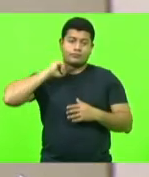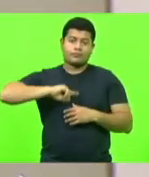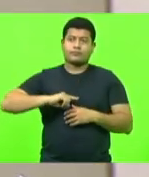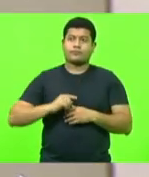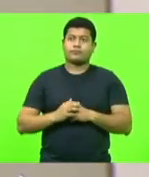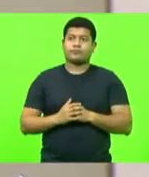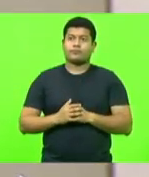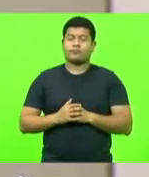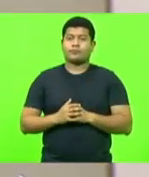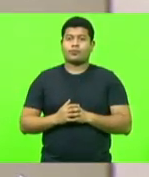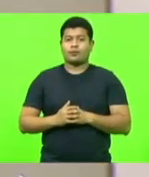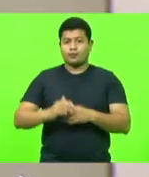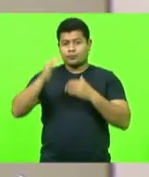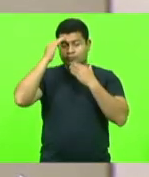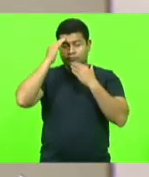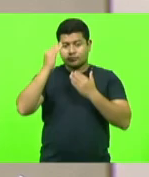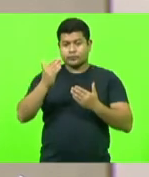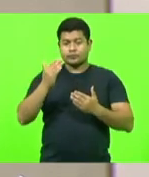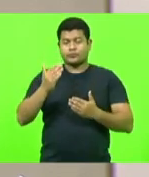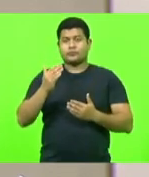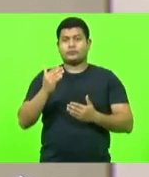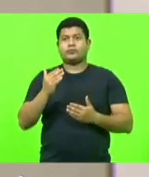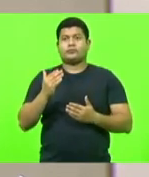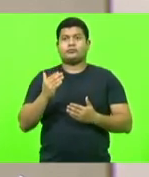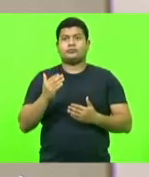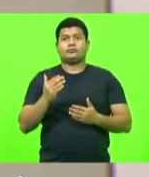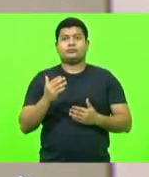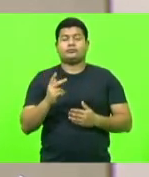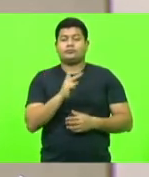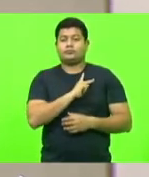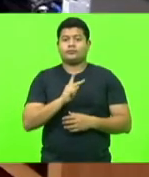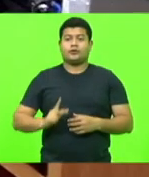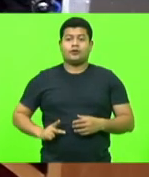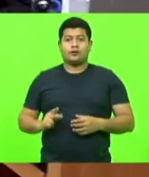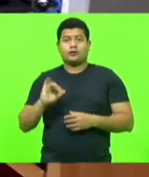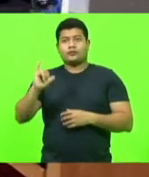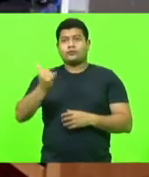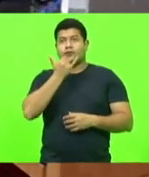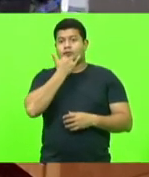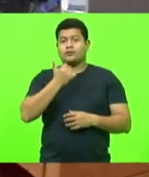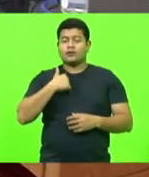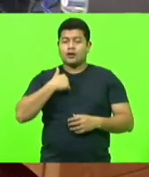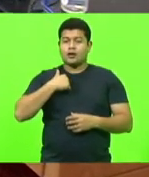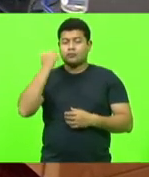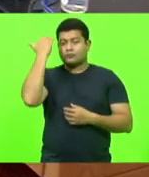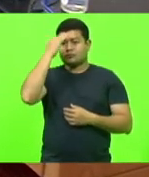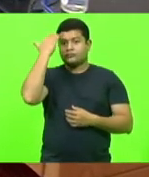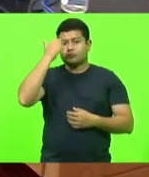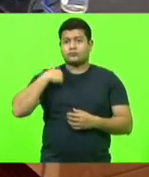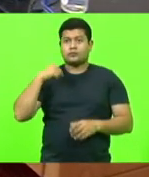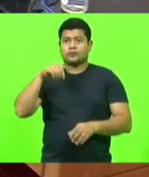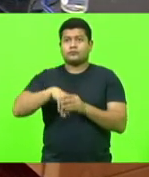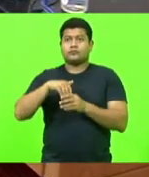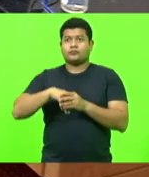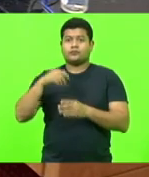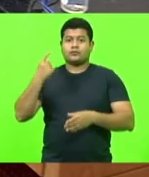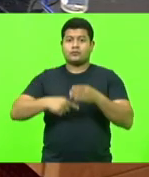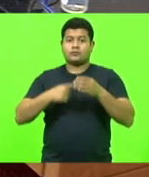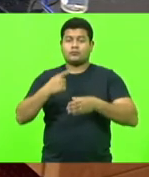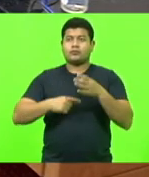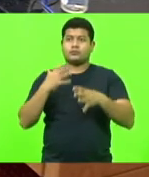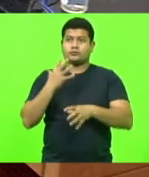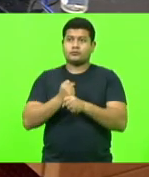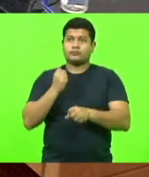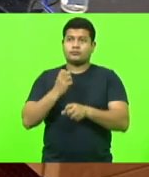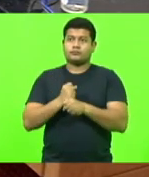Drevik. Obrigado, senhor presidente. É mais para justificar a minha posição daquilo que eu votei na Comissão de Finanças,